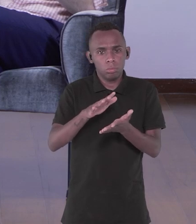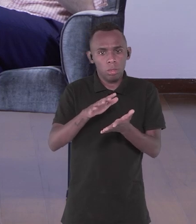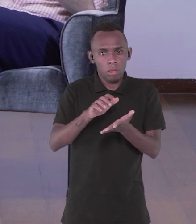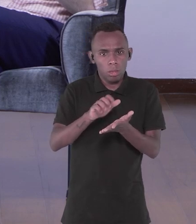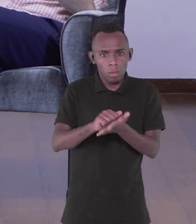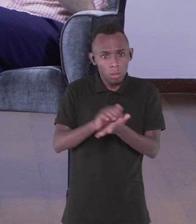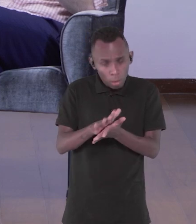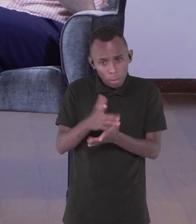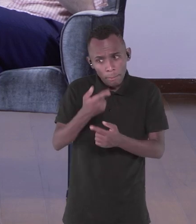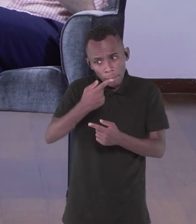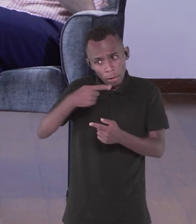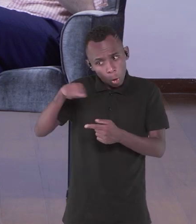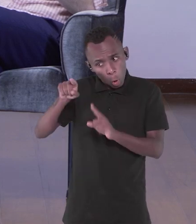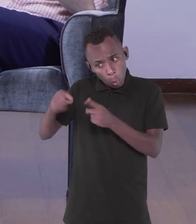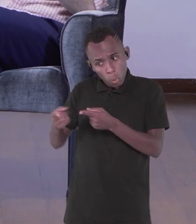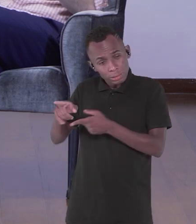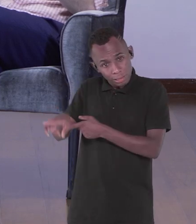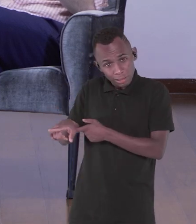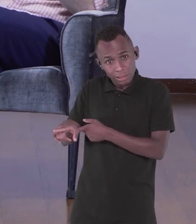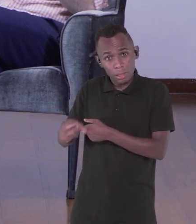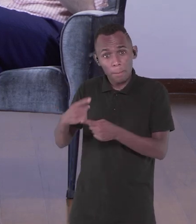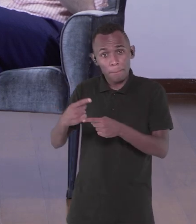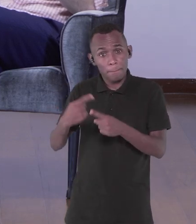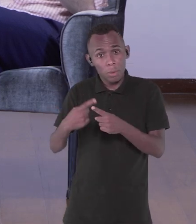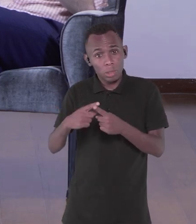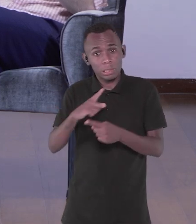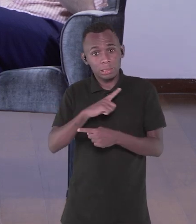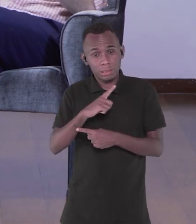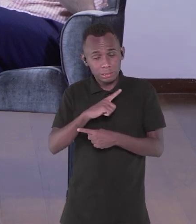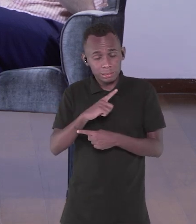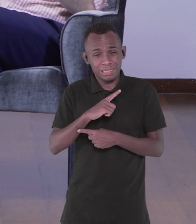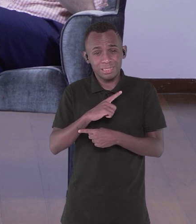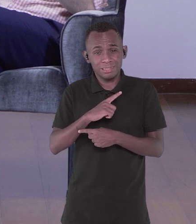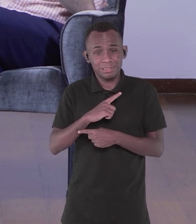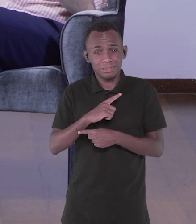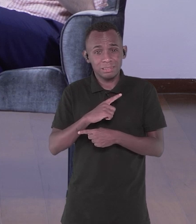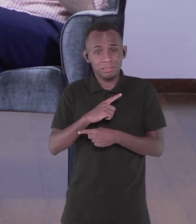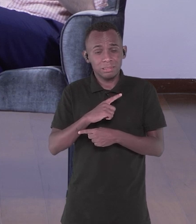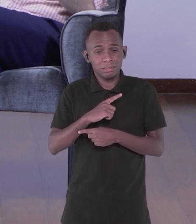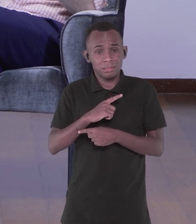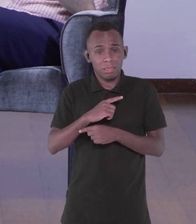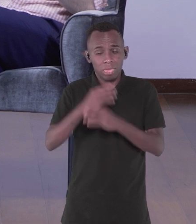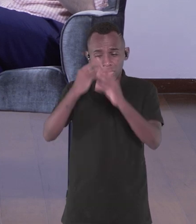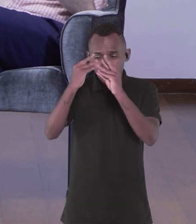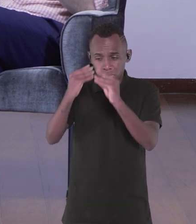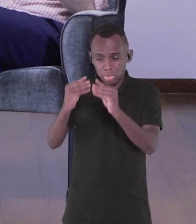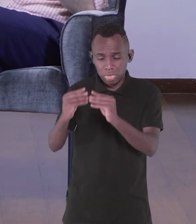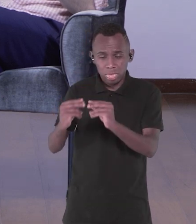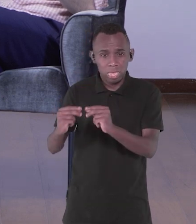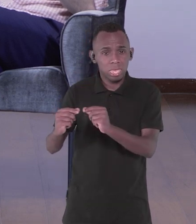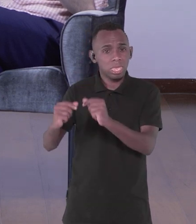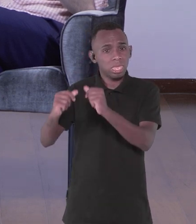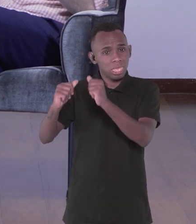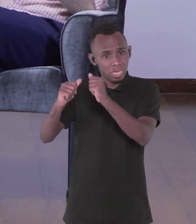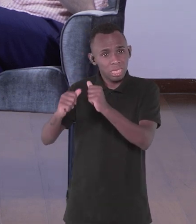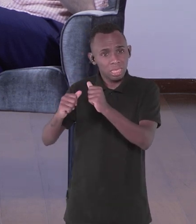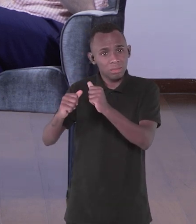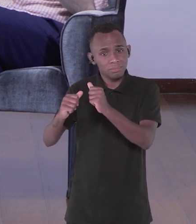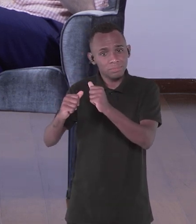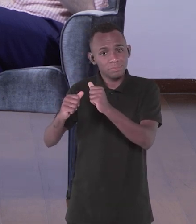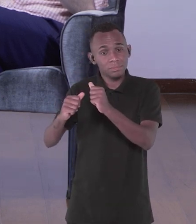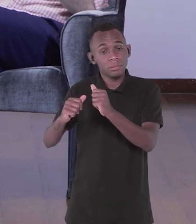toda a corrosão moral do sistema, mas todas elas têm